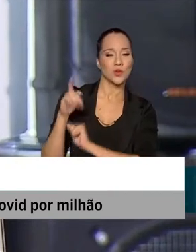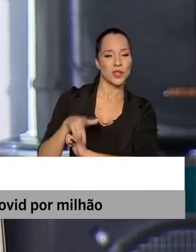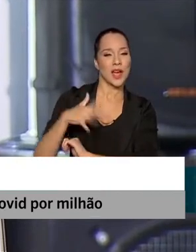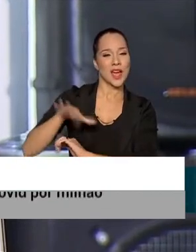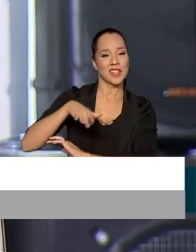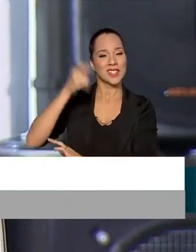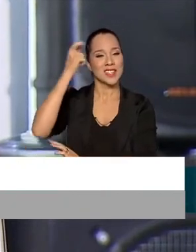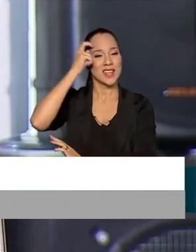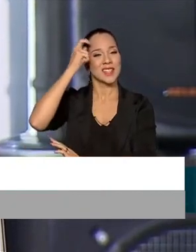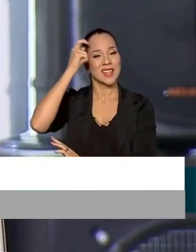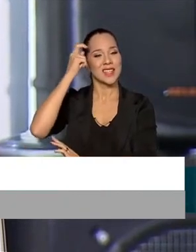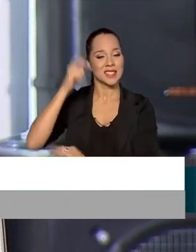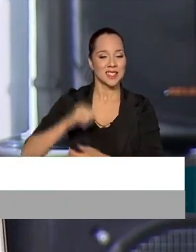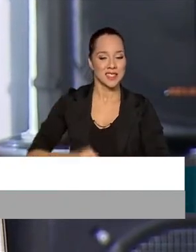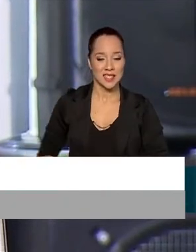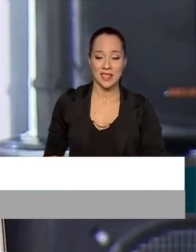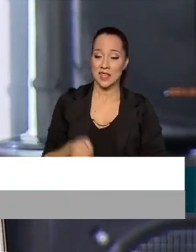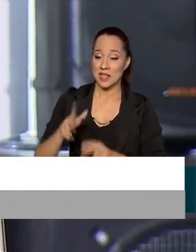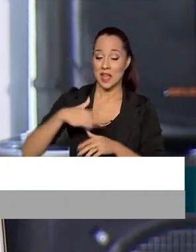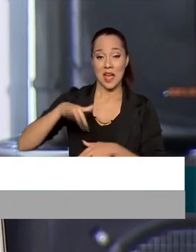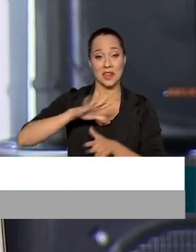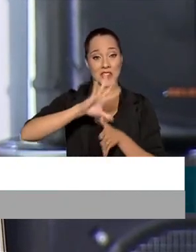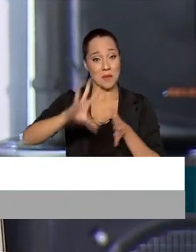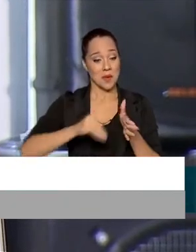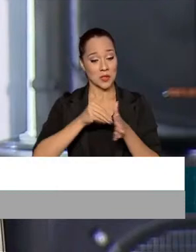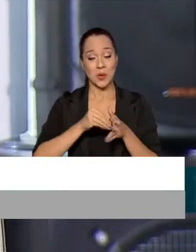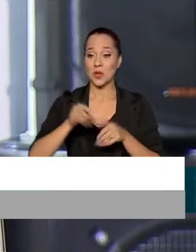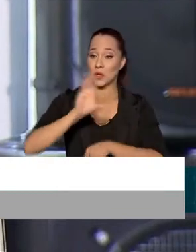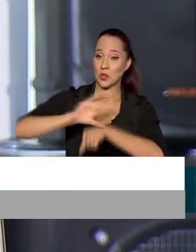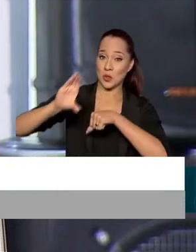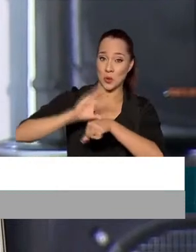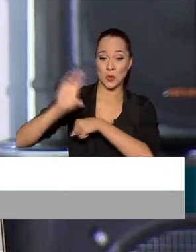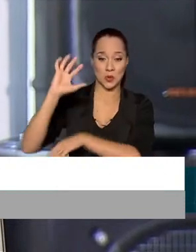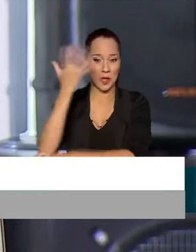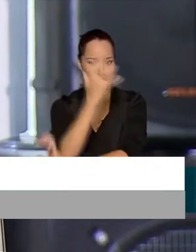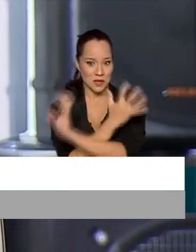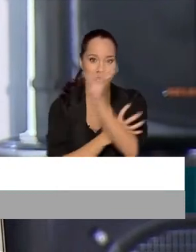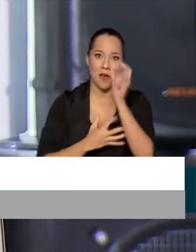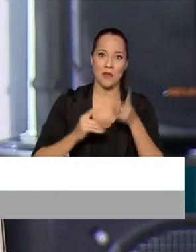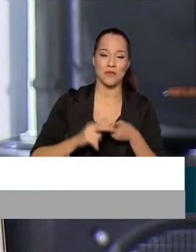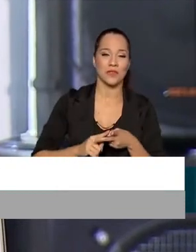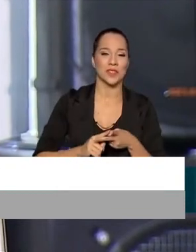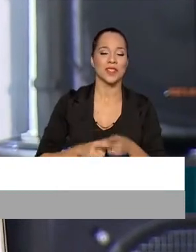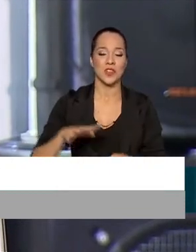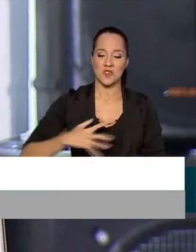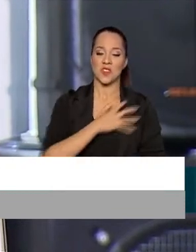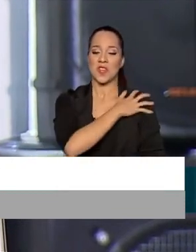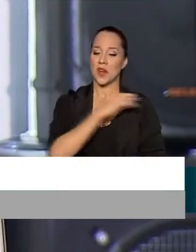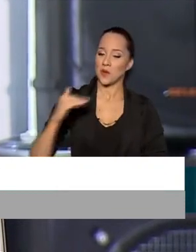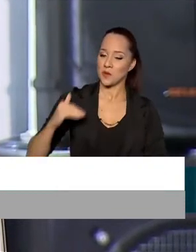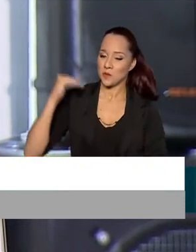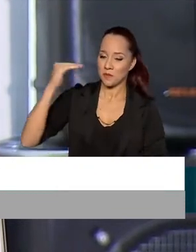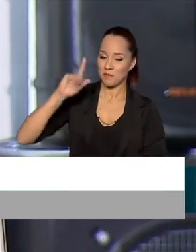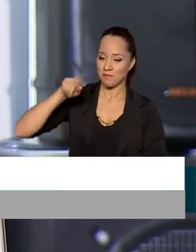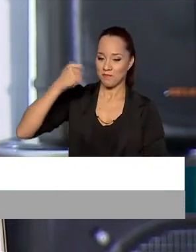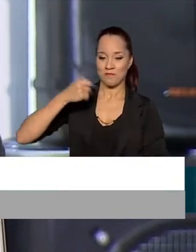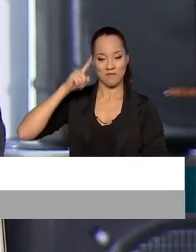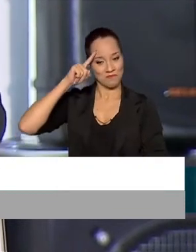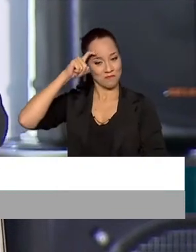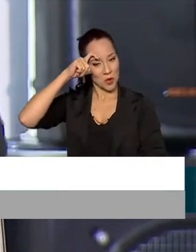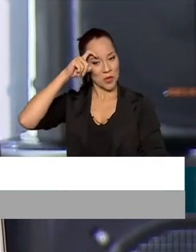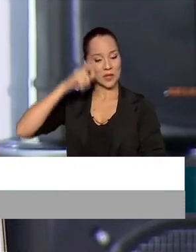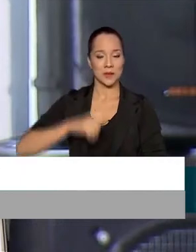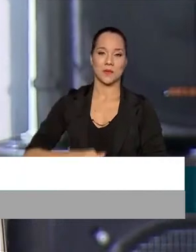inteligência, de Amazônia, de curso de guerra na selva, general e de alto comando, general Hamilton